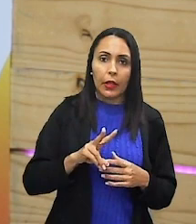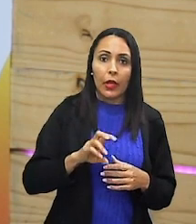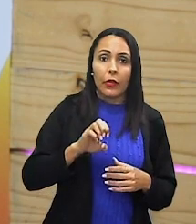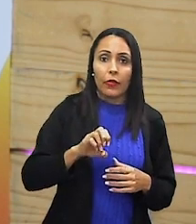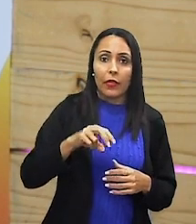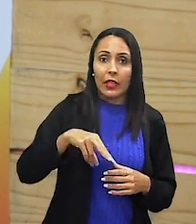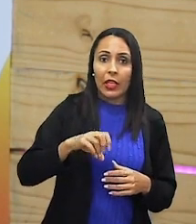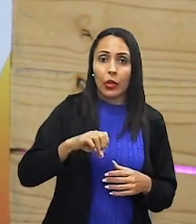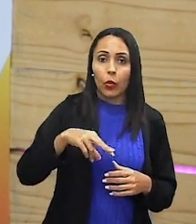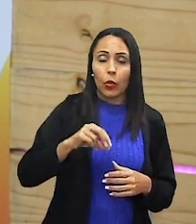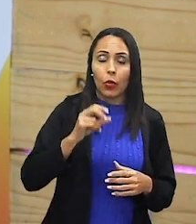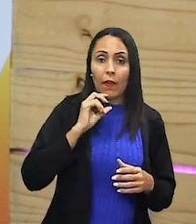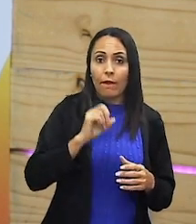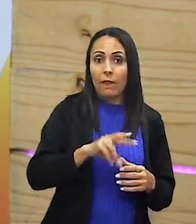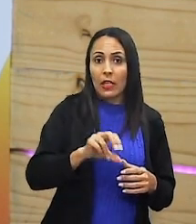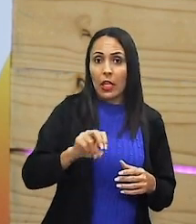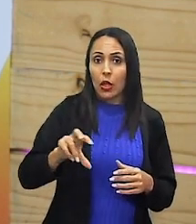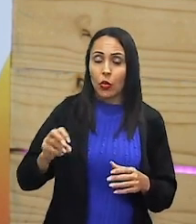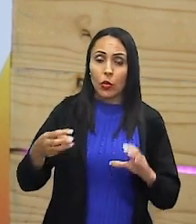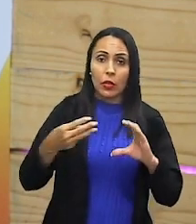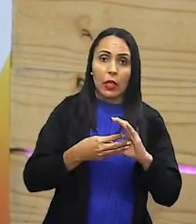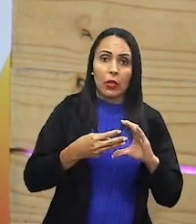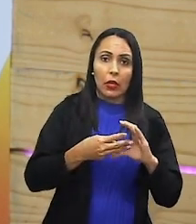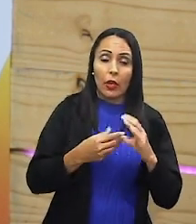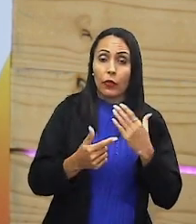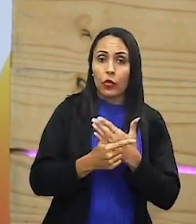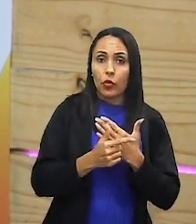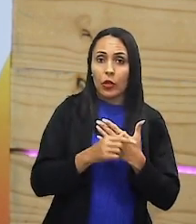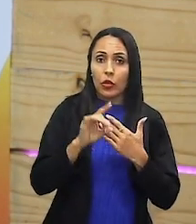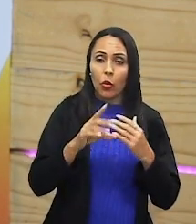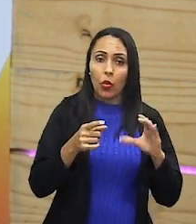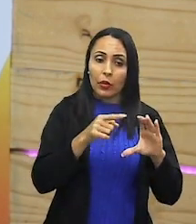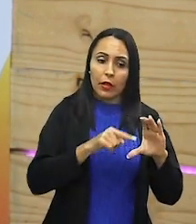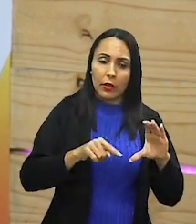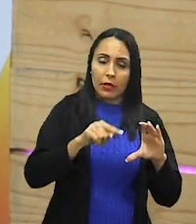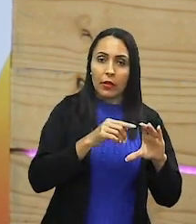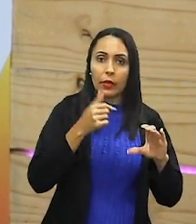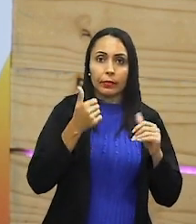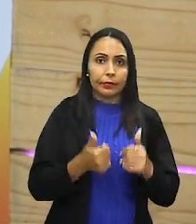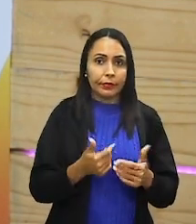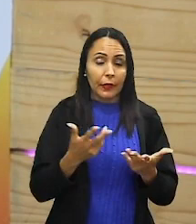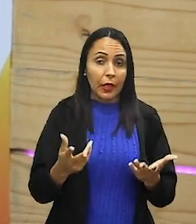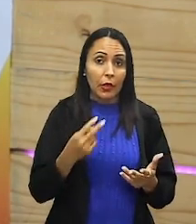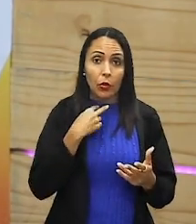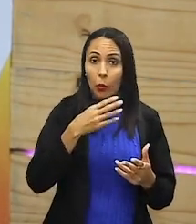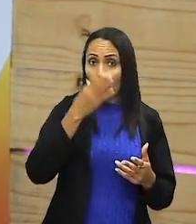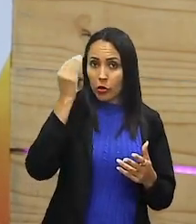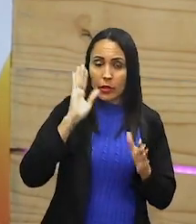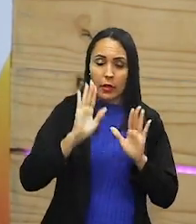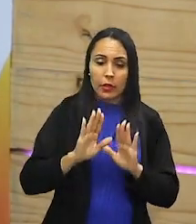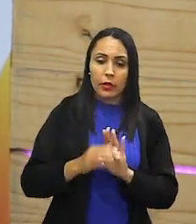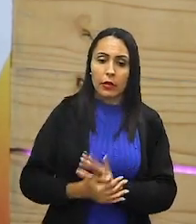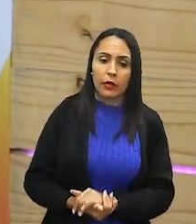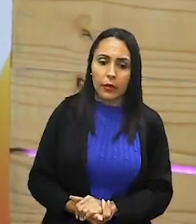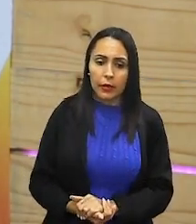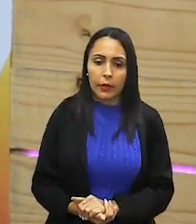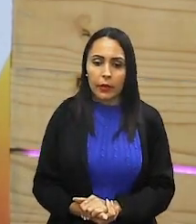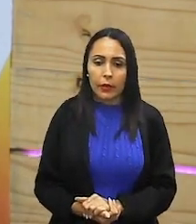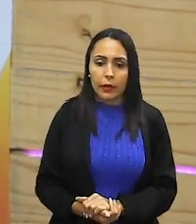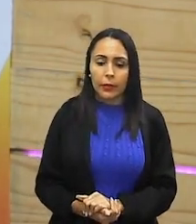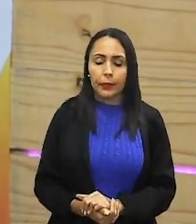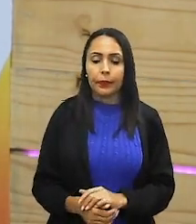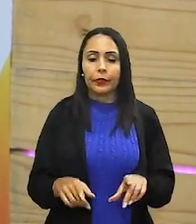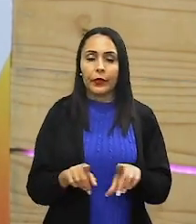veneno. Veneno celular. Ele só funciona se estiver dentro da célula, tá? Não pode esquecer disso. Agora, e outra